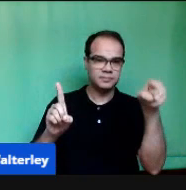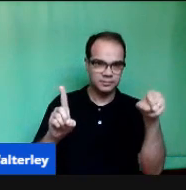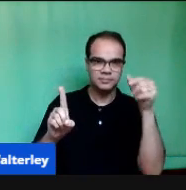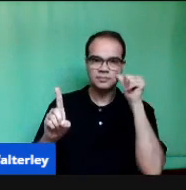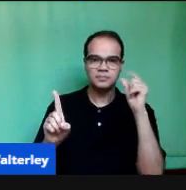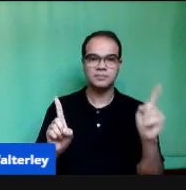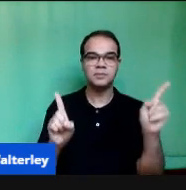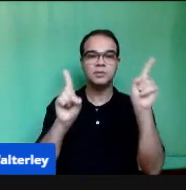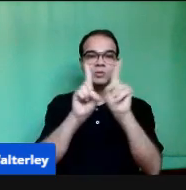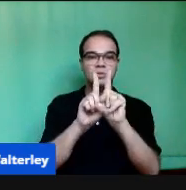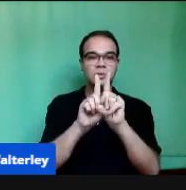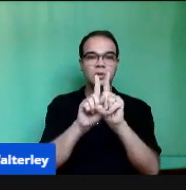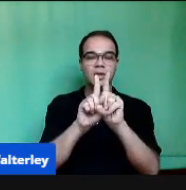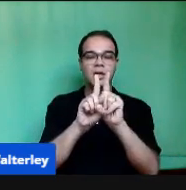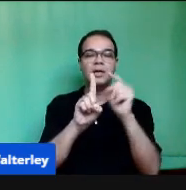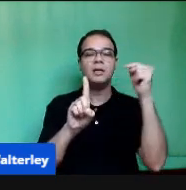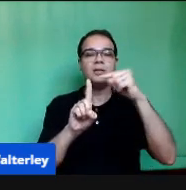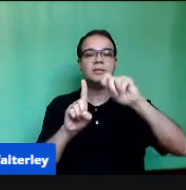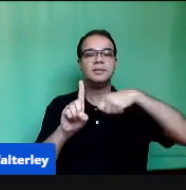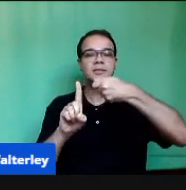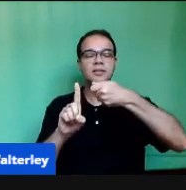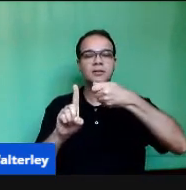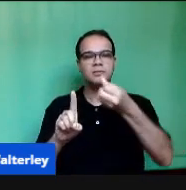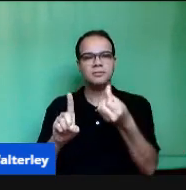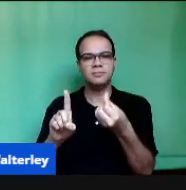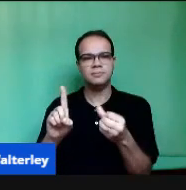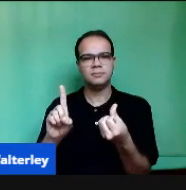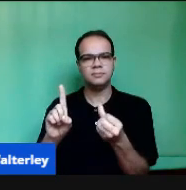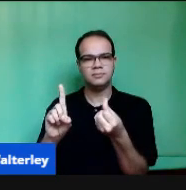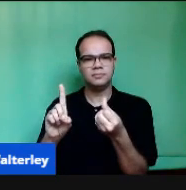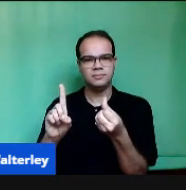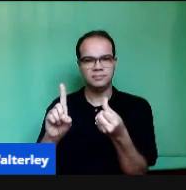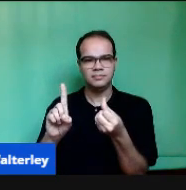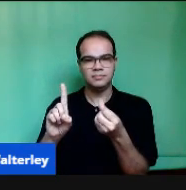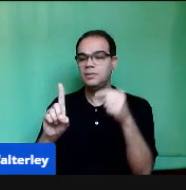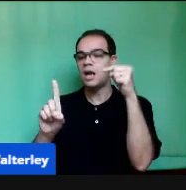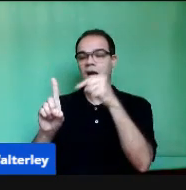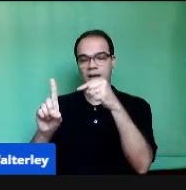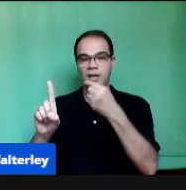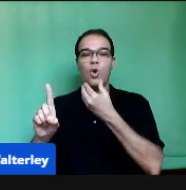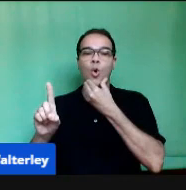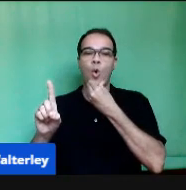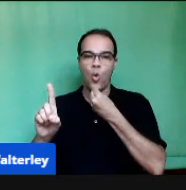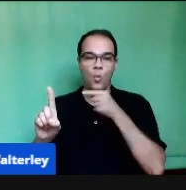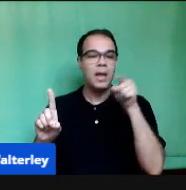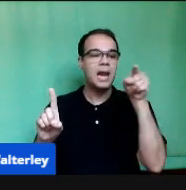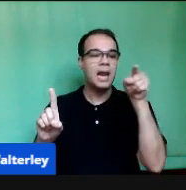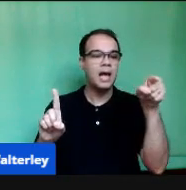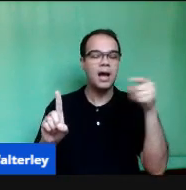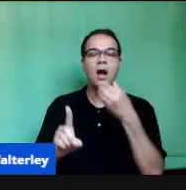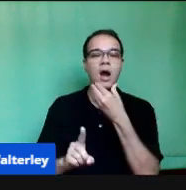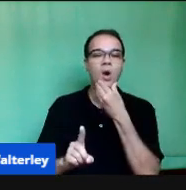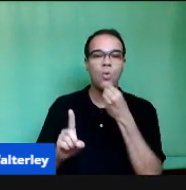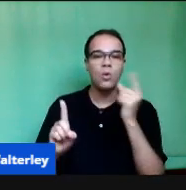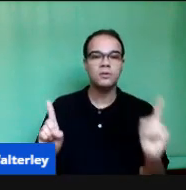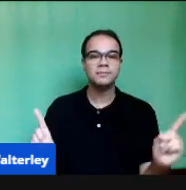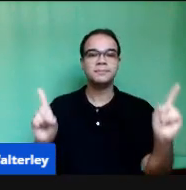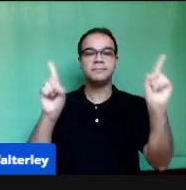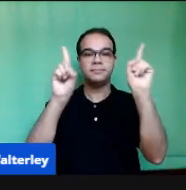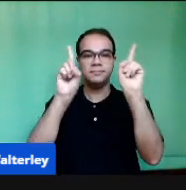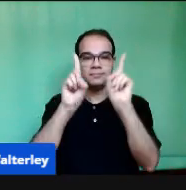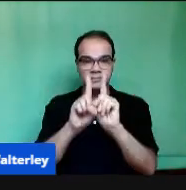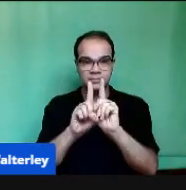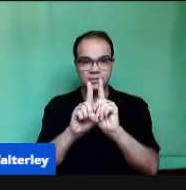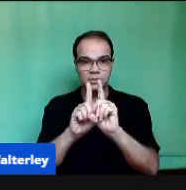eu serei identificada como lésbica. Se eu sou um homem e tenho interesse por outro homem, eu serei identificado como